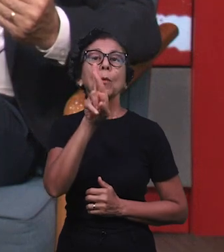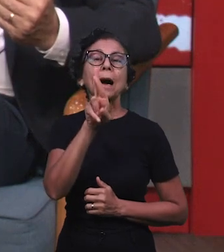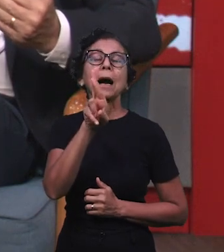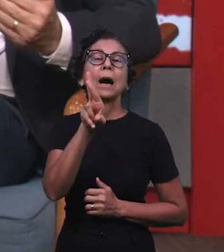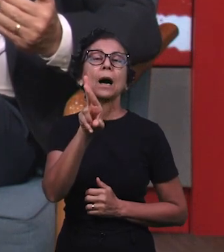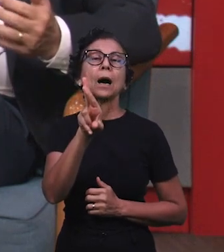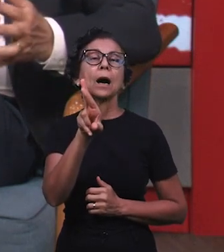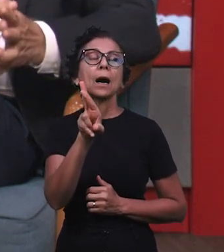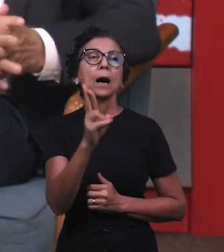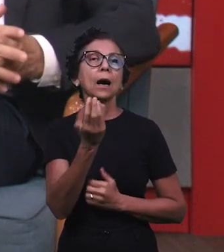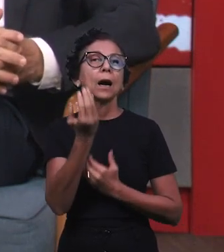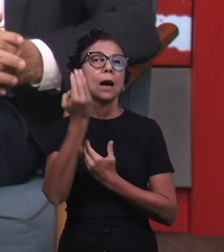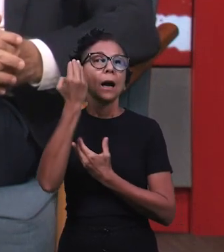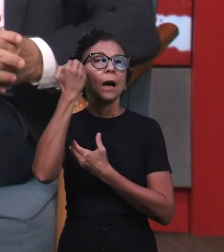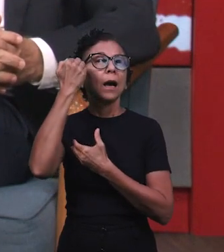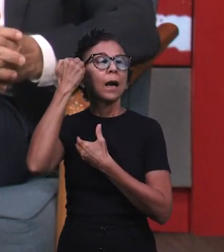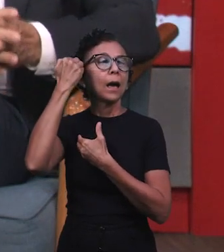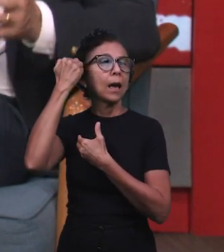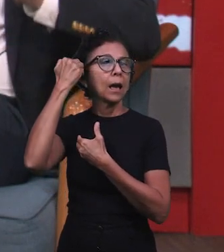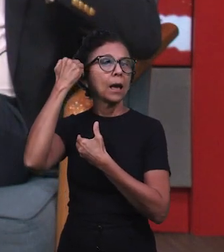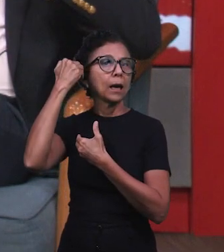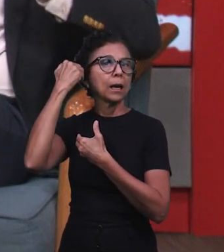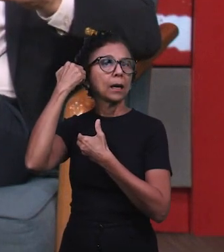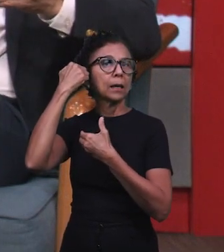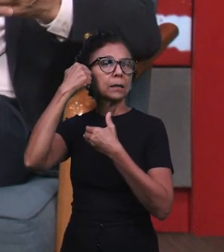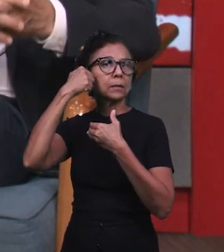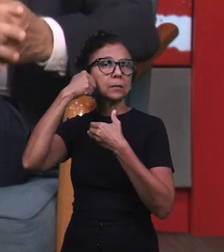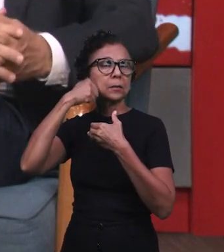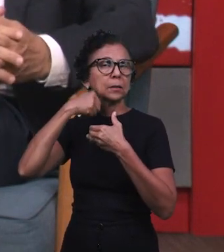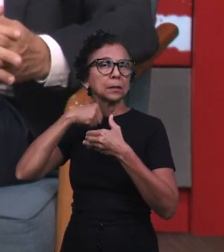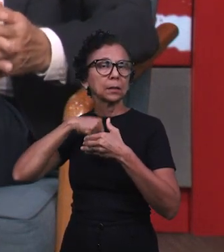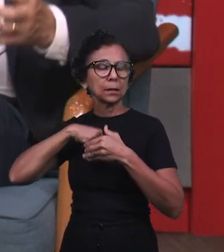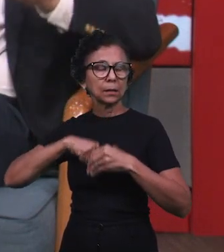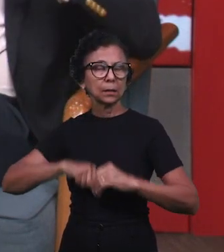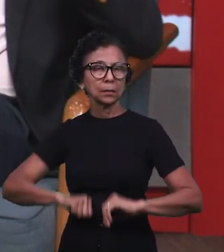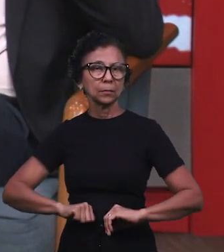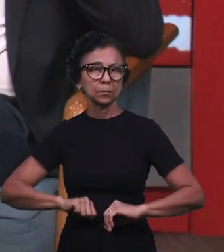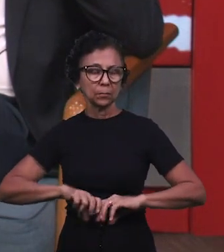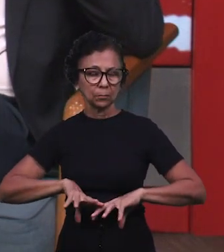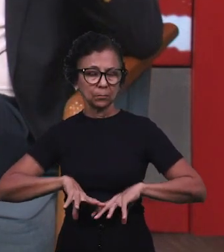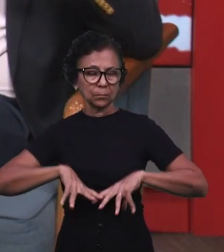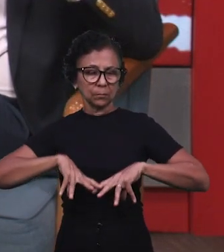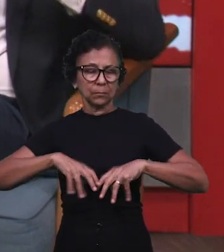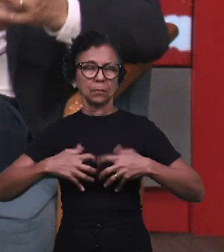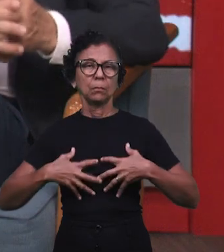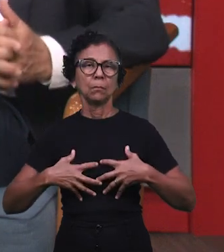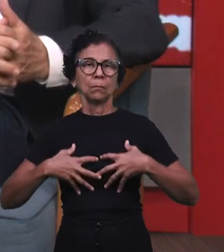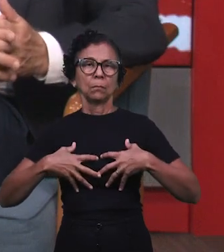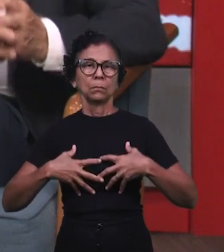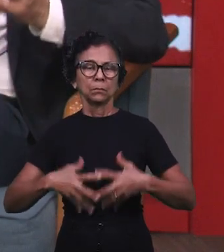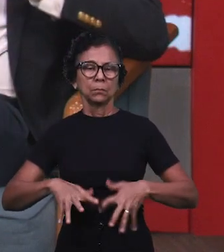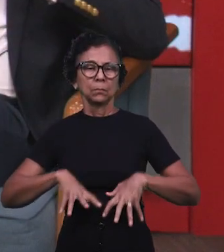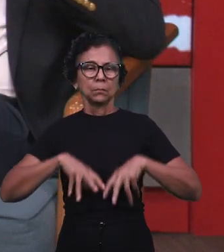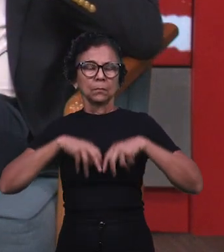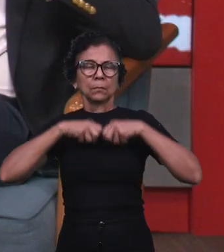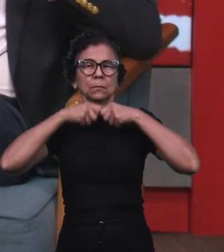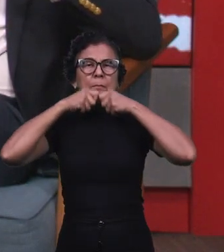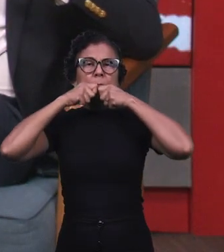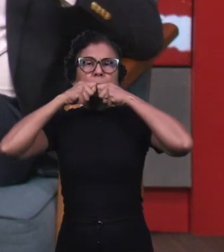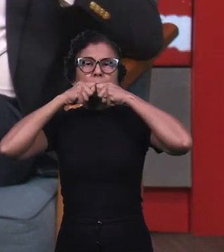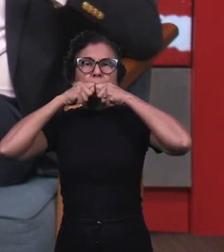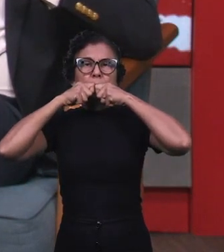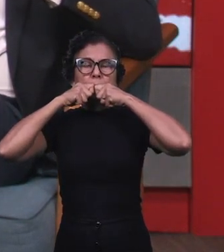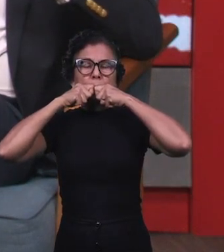que sai, o ar que sai do pulmão, que você solta, você faz com que esse